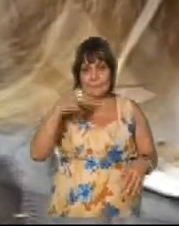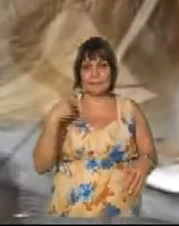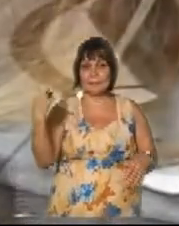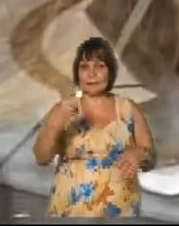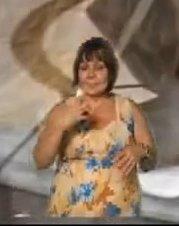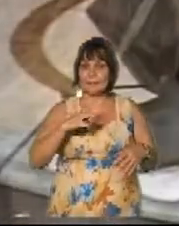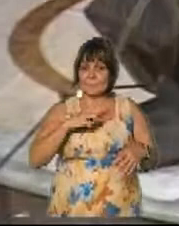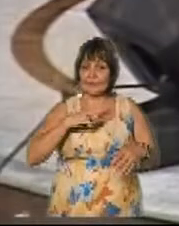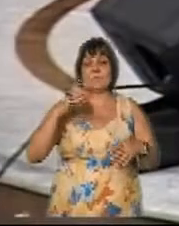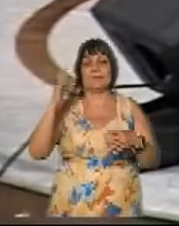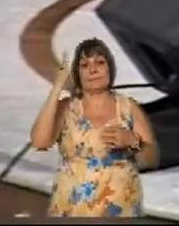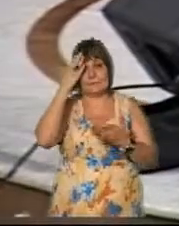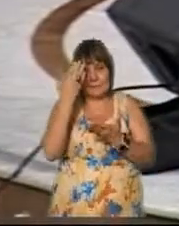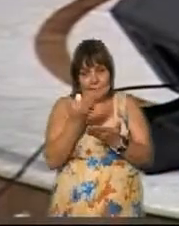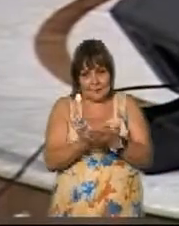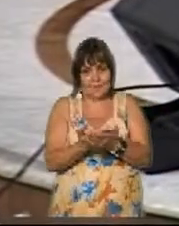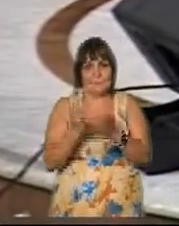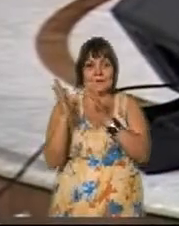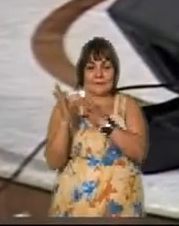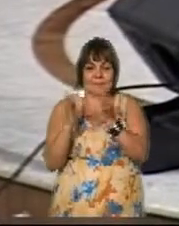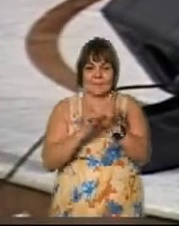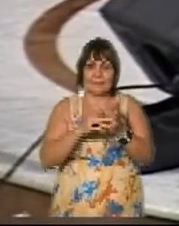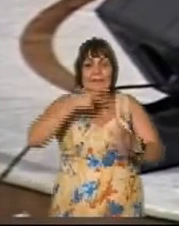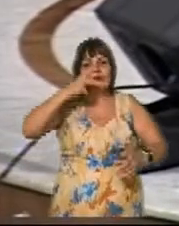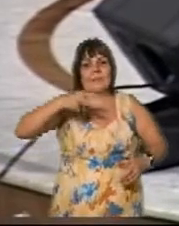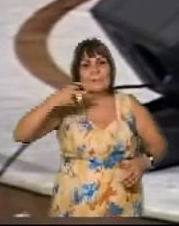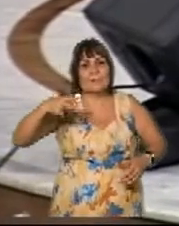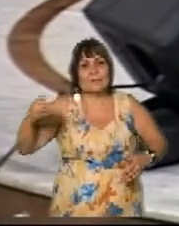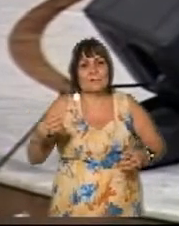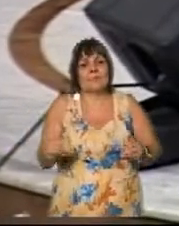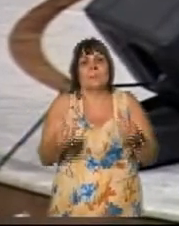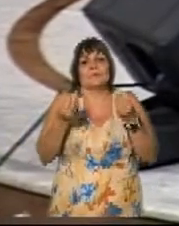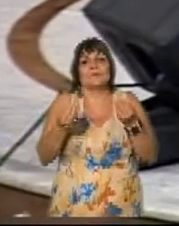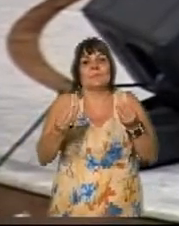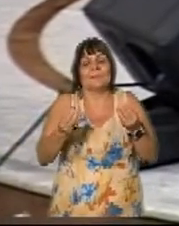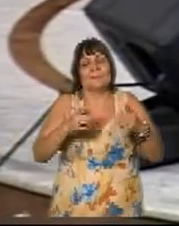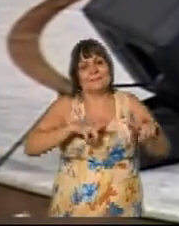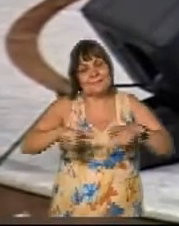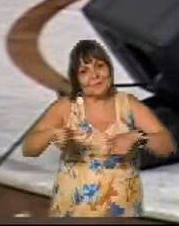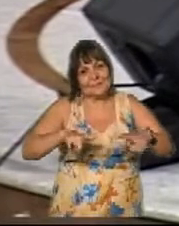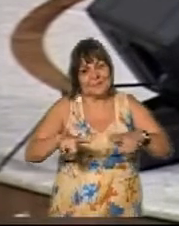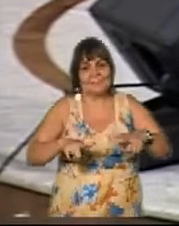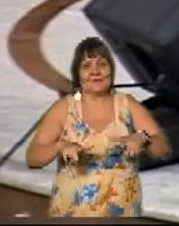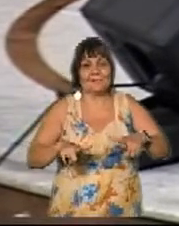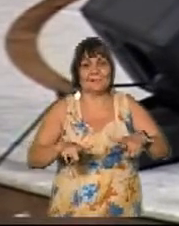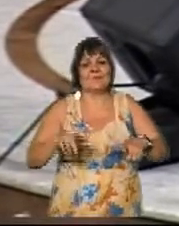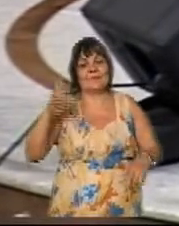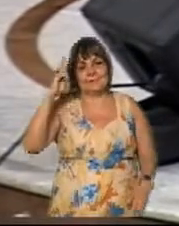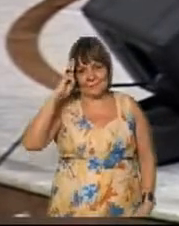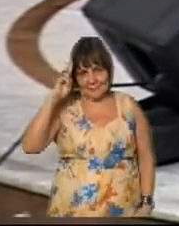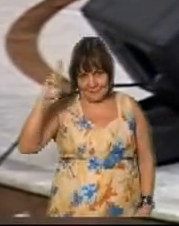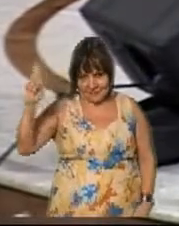Fala-nos esta noite sobre o servir de Jesus. Em o teu nome nós oramos com